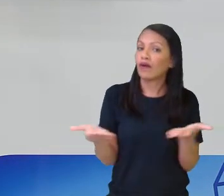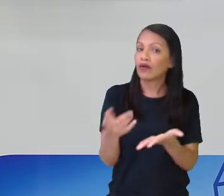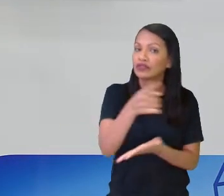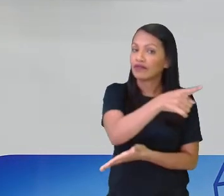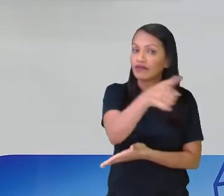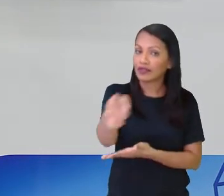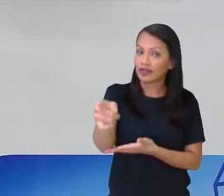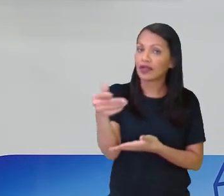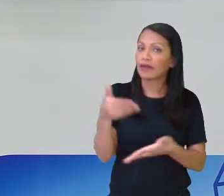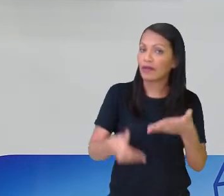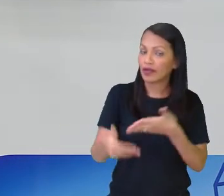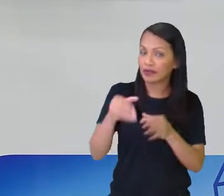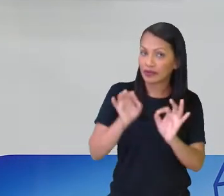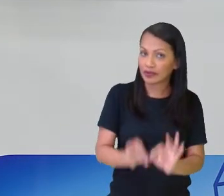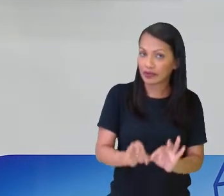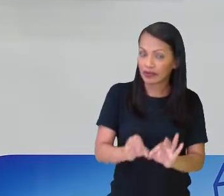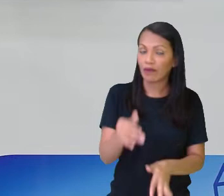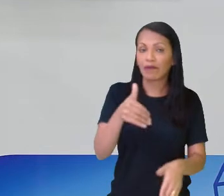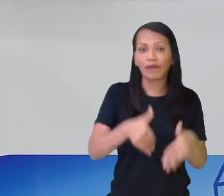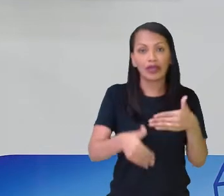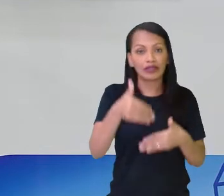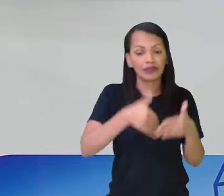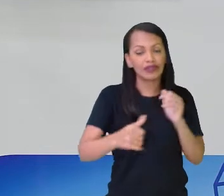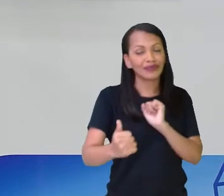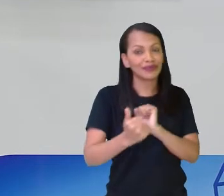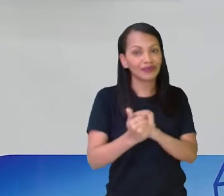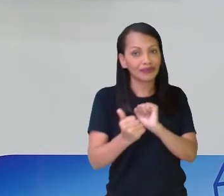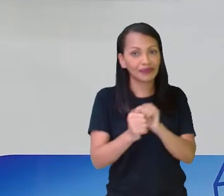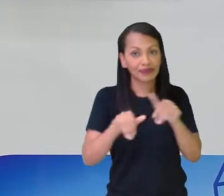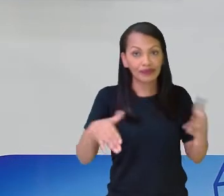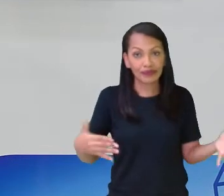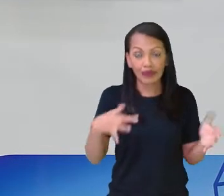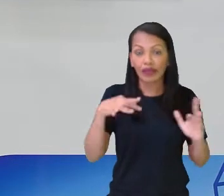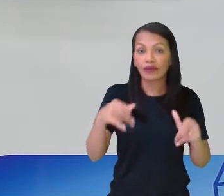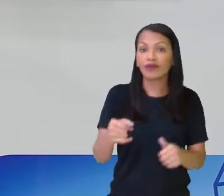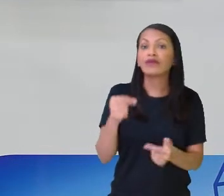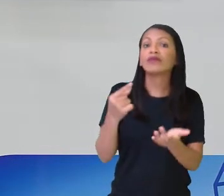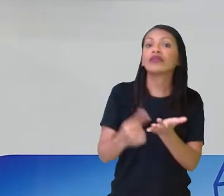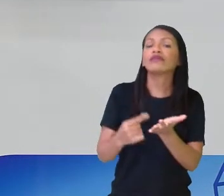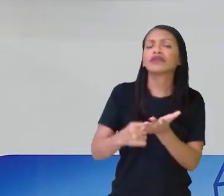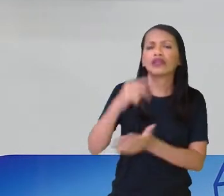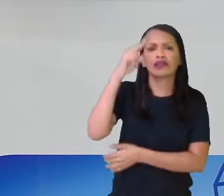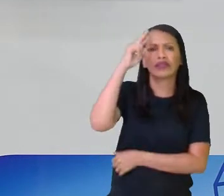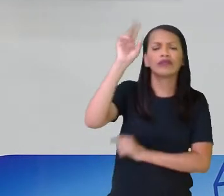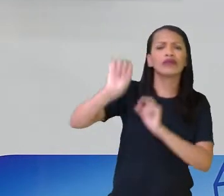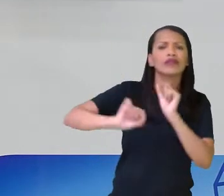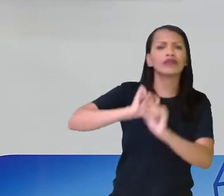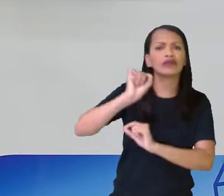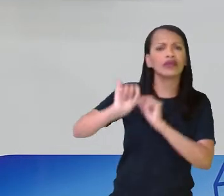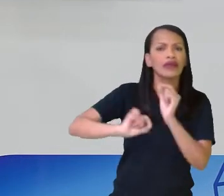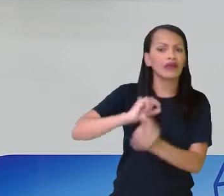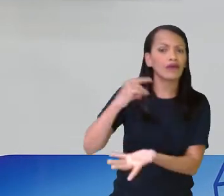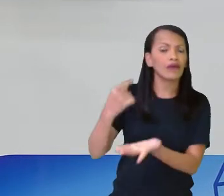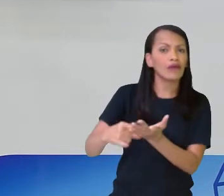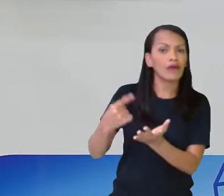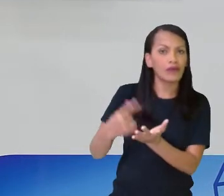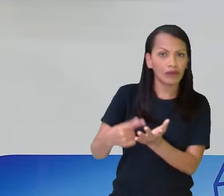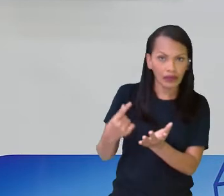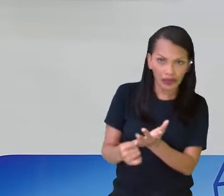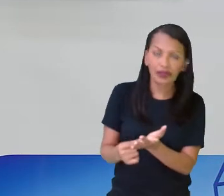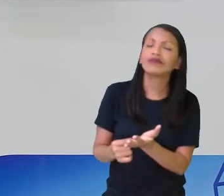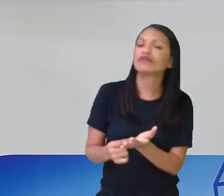são vocês aí, que vão participar junto com a gente. Então, tudo isso pelo aplicativo. E lembrando que o aplicativo, além